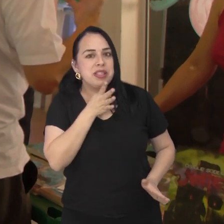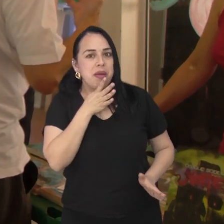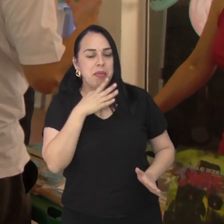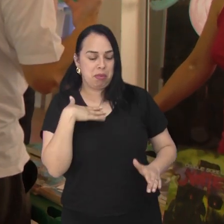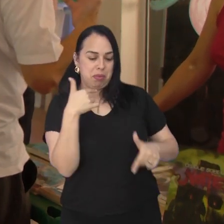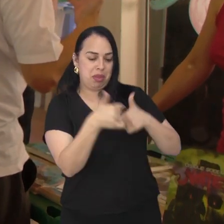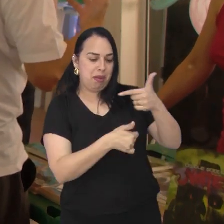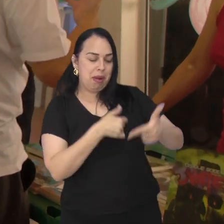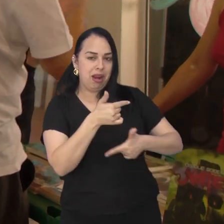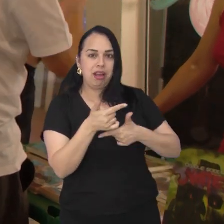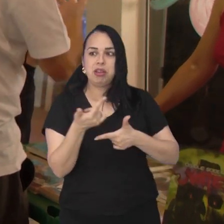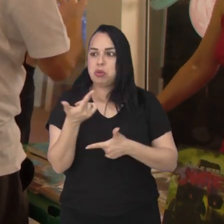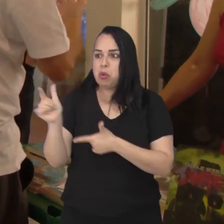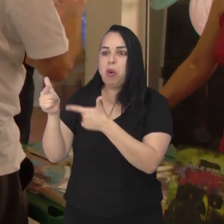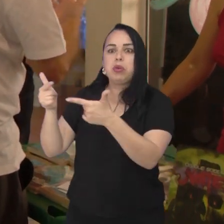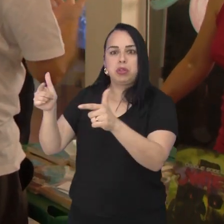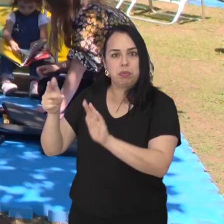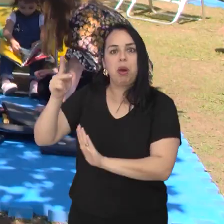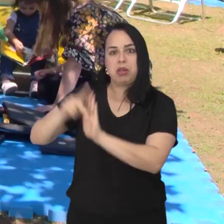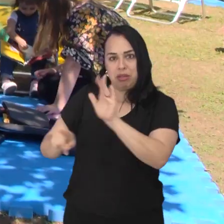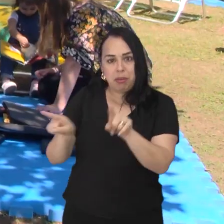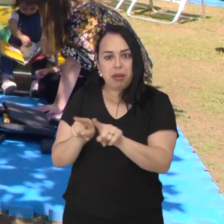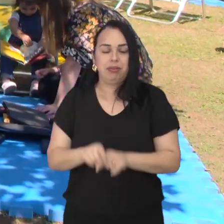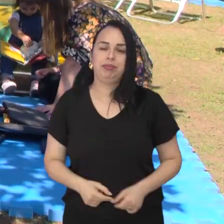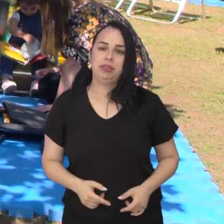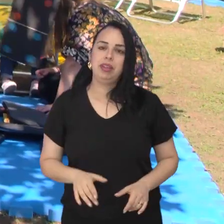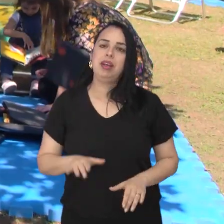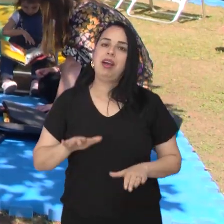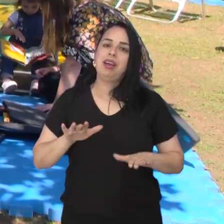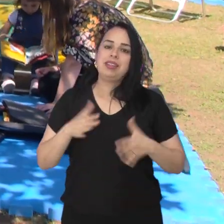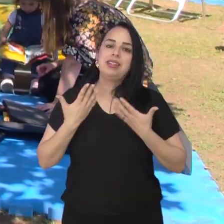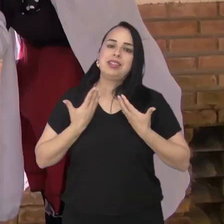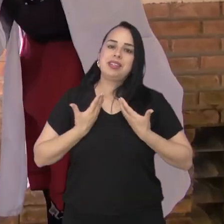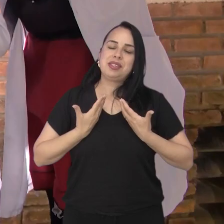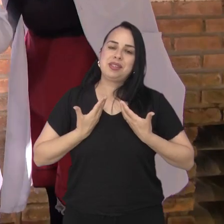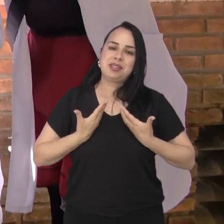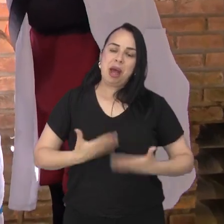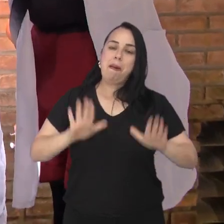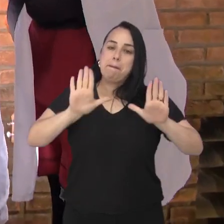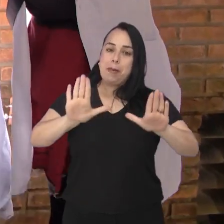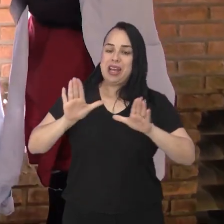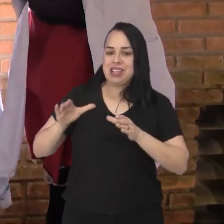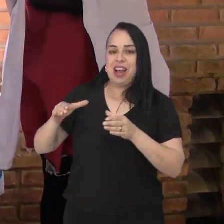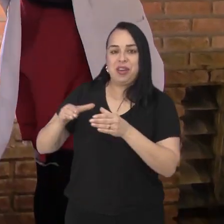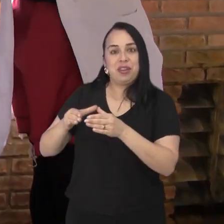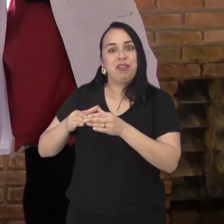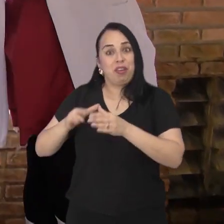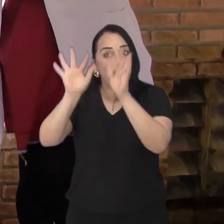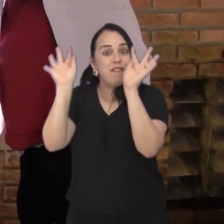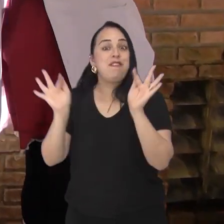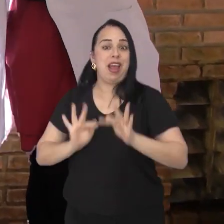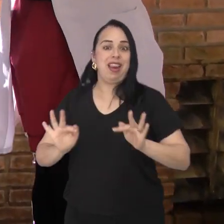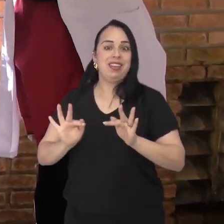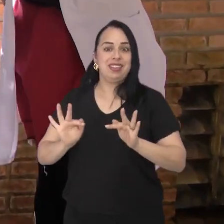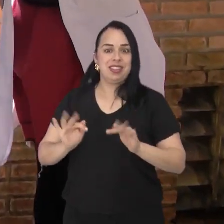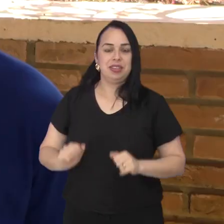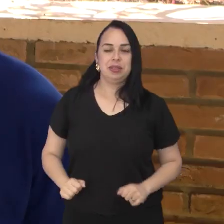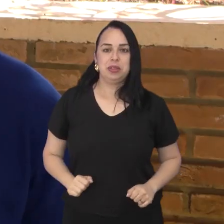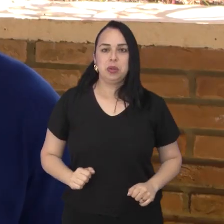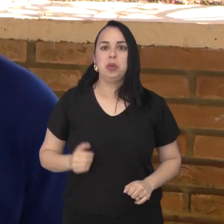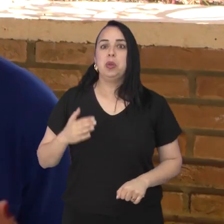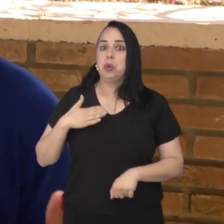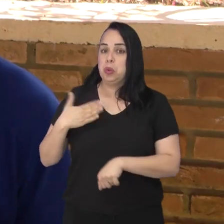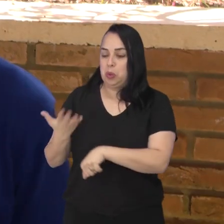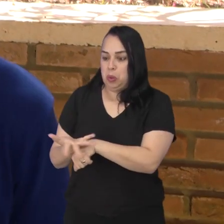só o meu trabalho, como dos outros colegas também. E apesar do cansaço, a organização do evento comemora essa edição da FLIM.